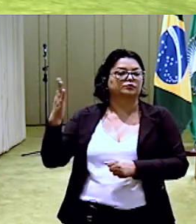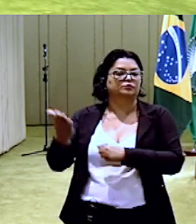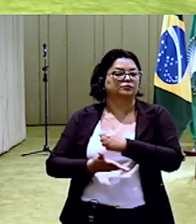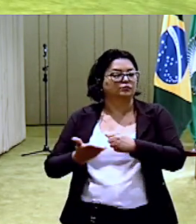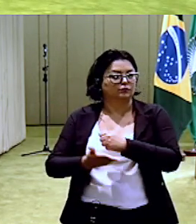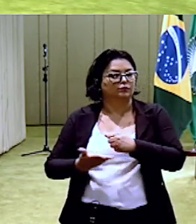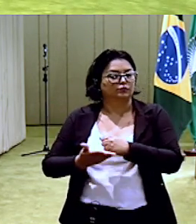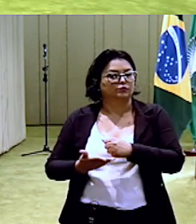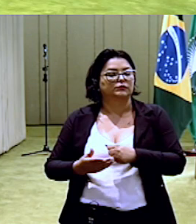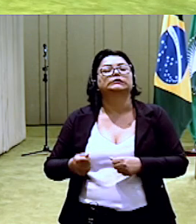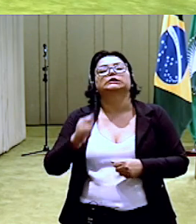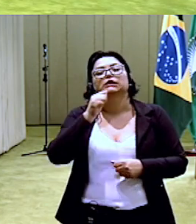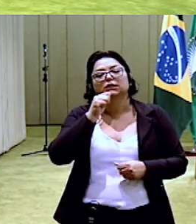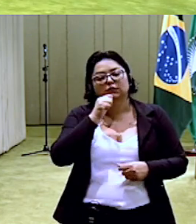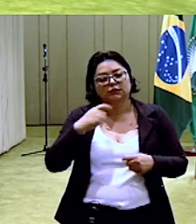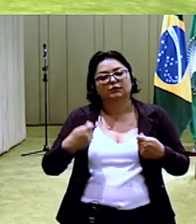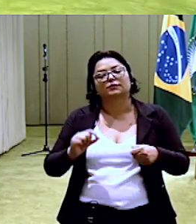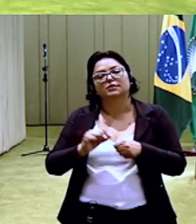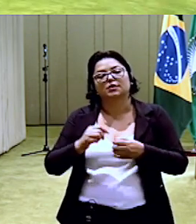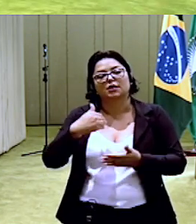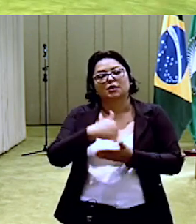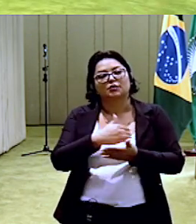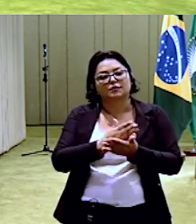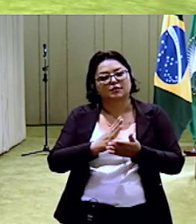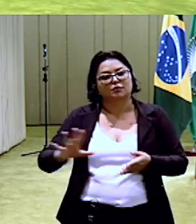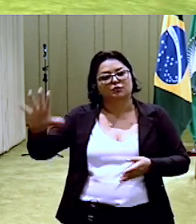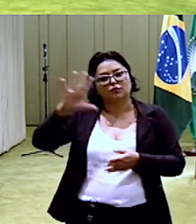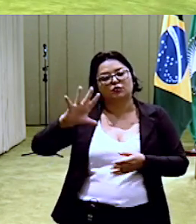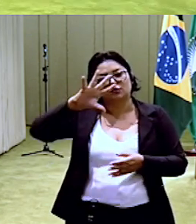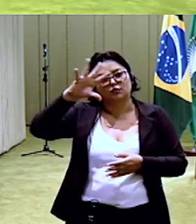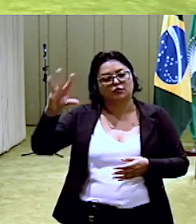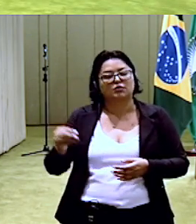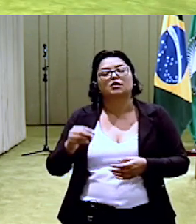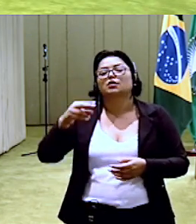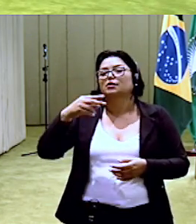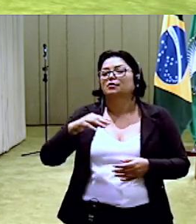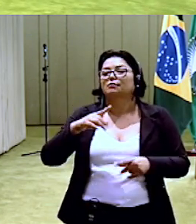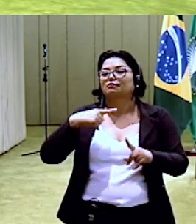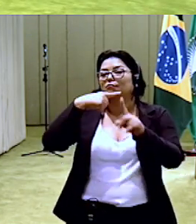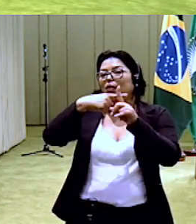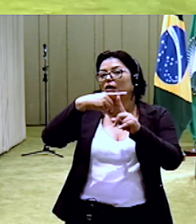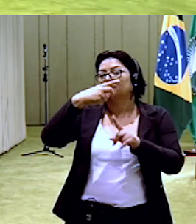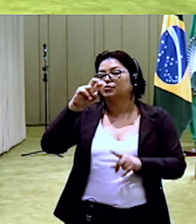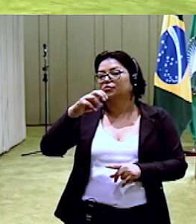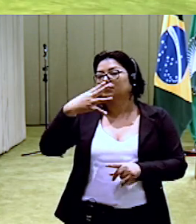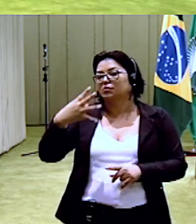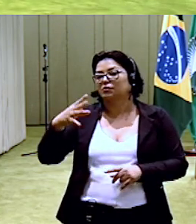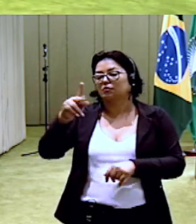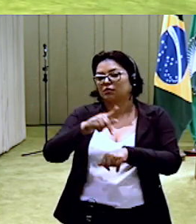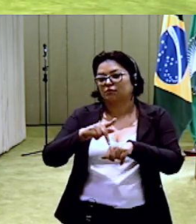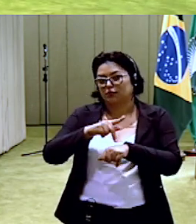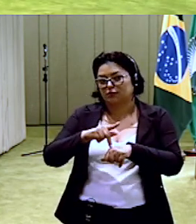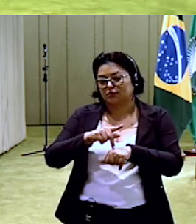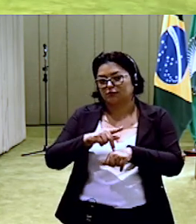que estamos ainda a fazer face, que é a divisão do continente em mais de 50 e tal países, e temos de ser franco connosco